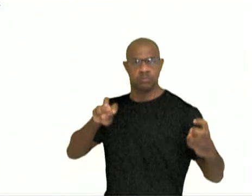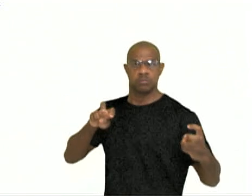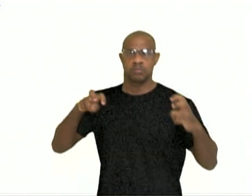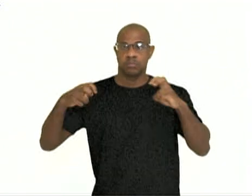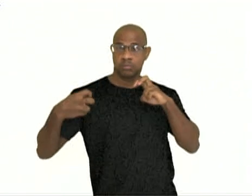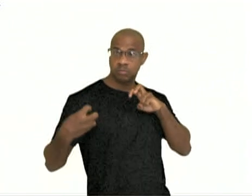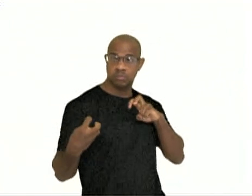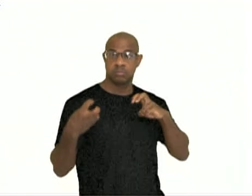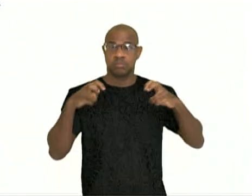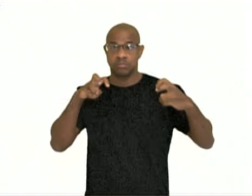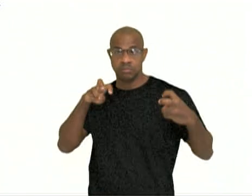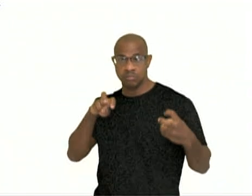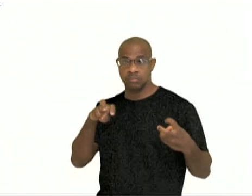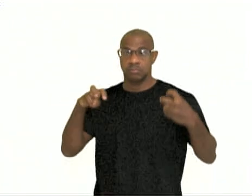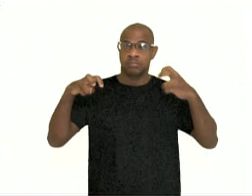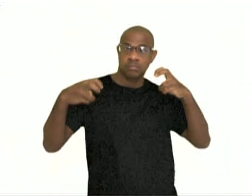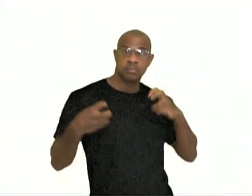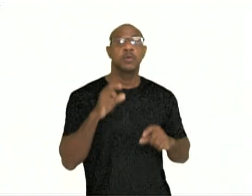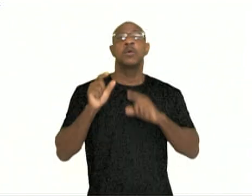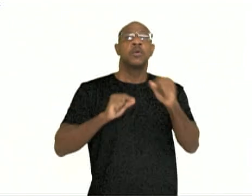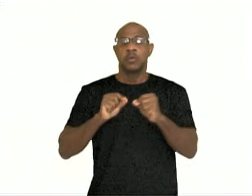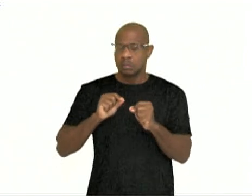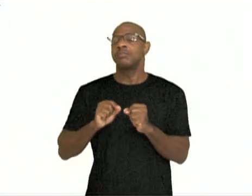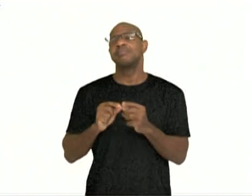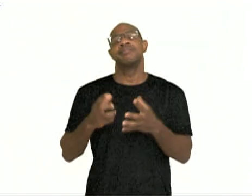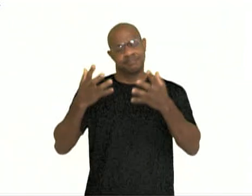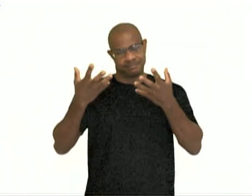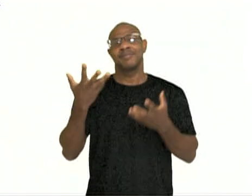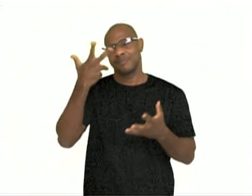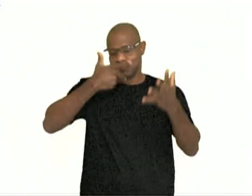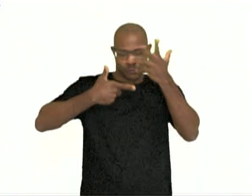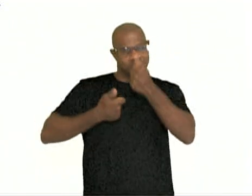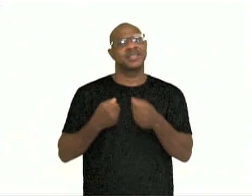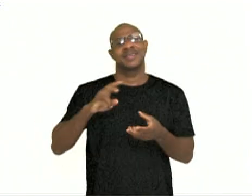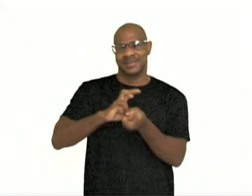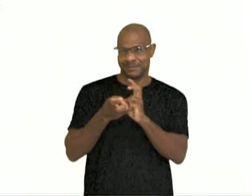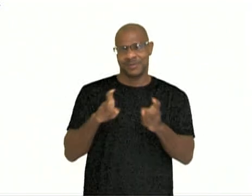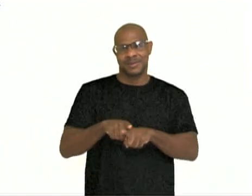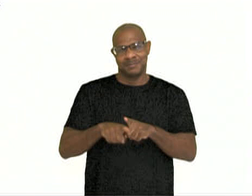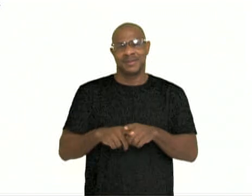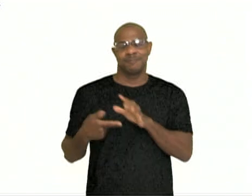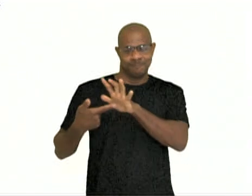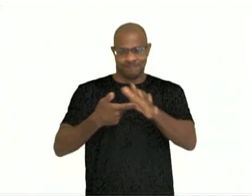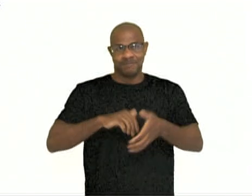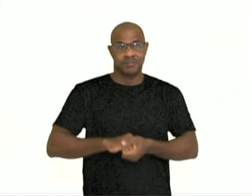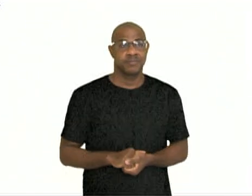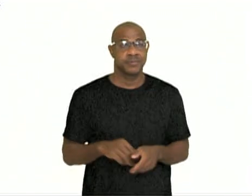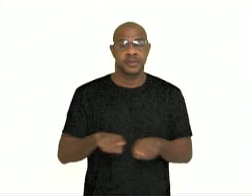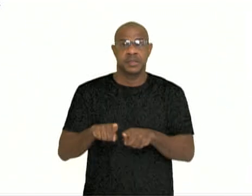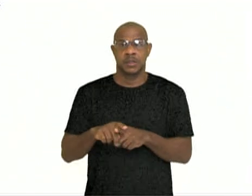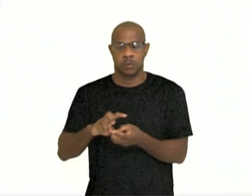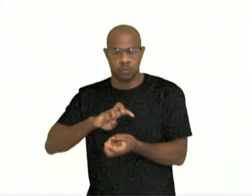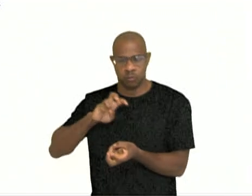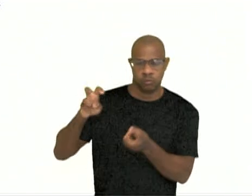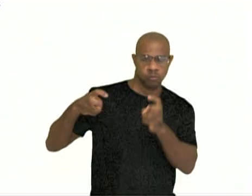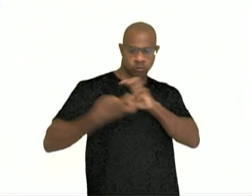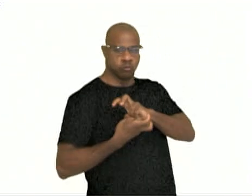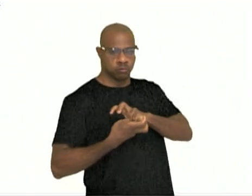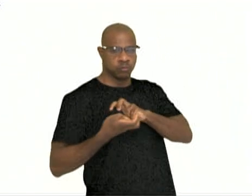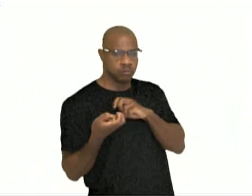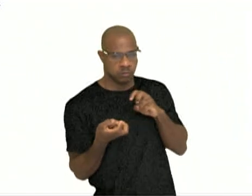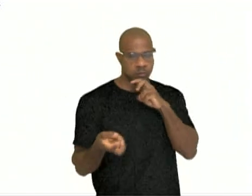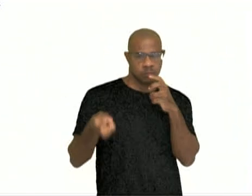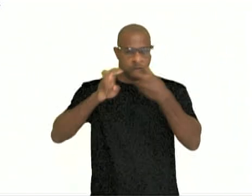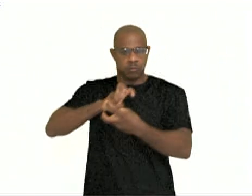gingando. Isso é o que torna a capoeira muito bonita de se ver. Então, os golpes, né, os